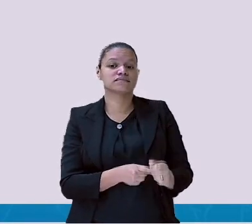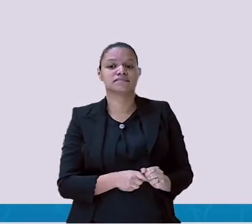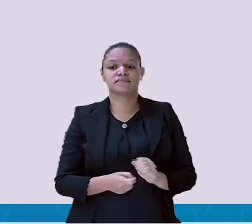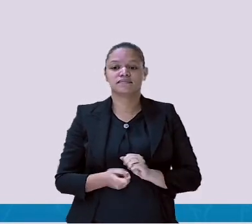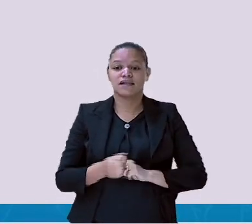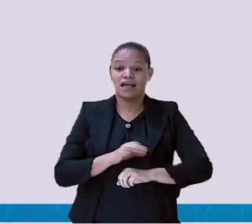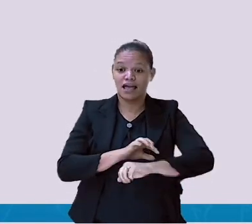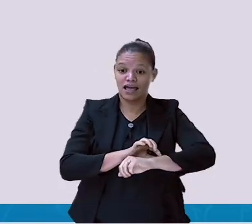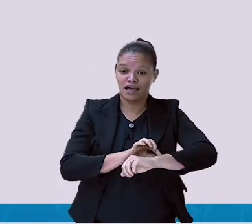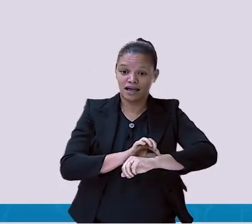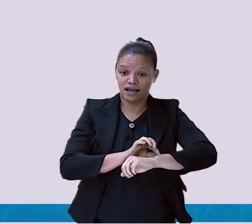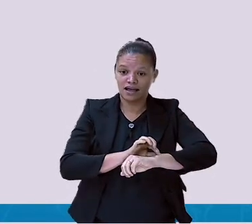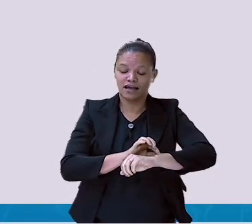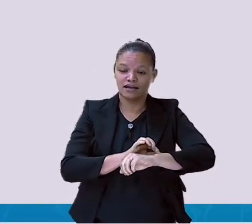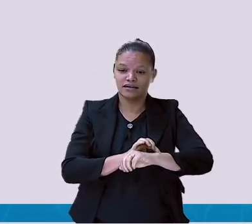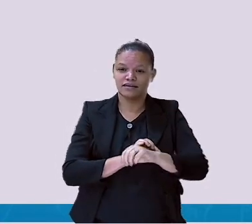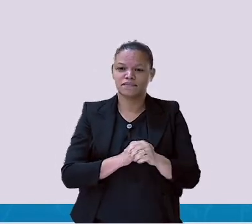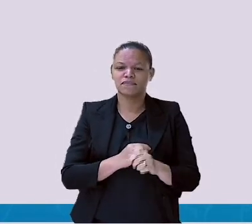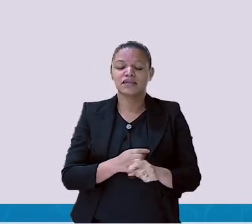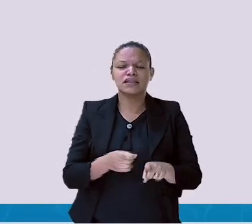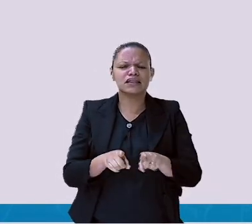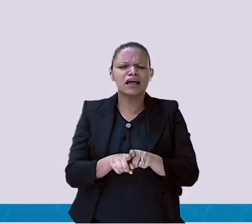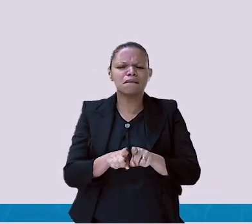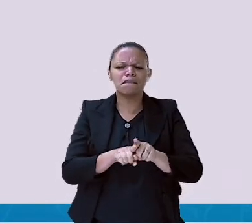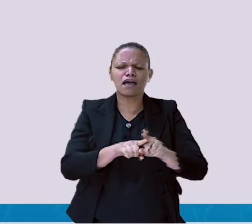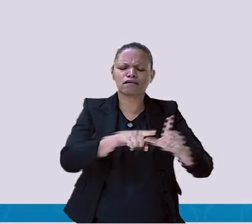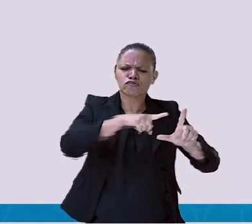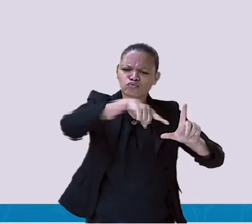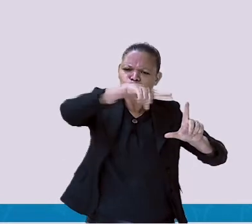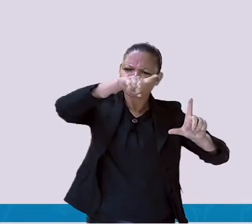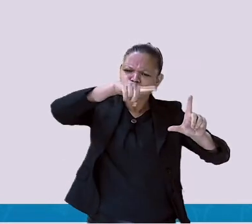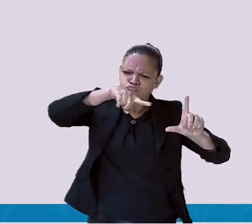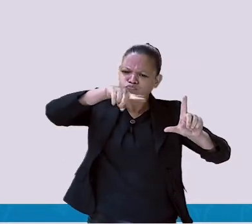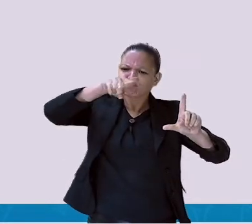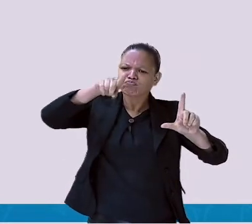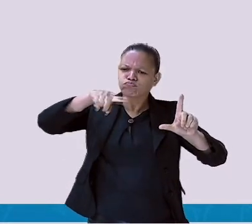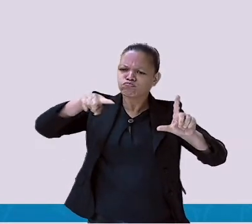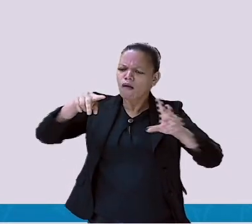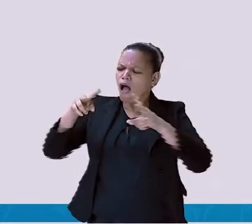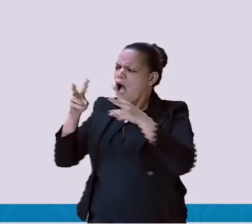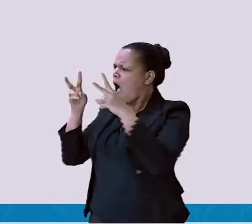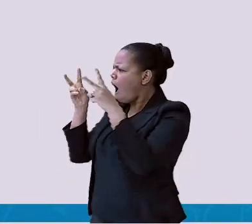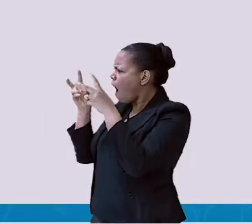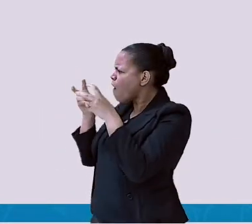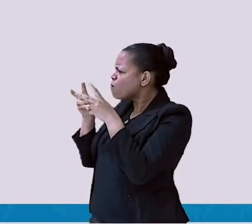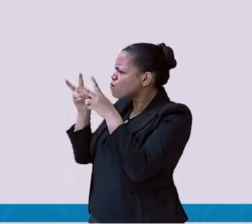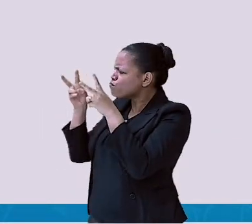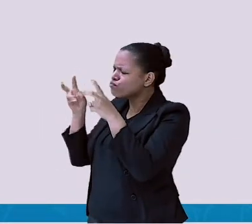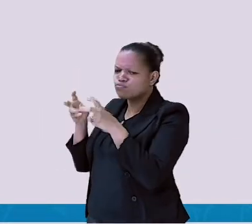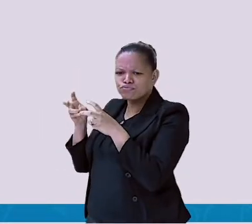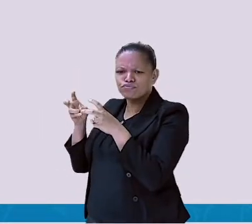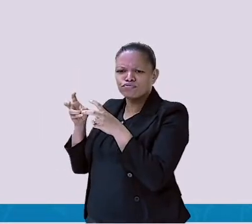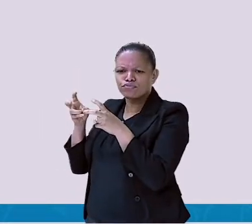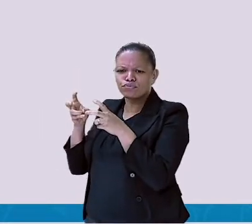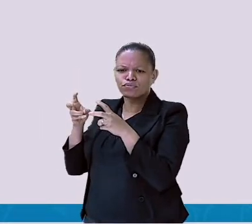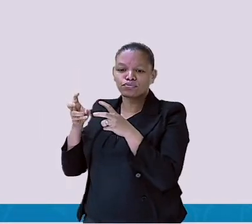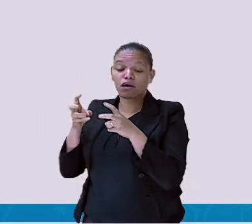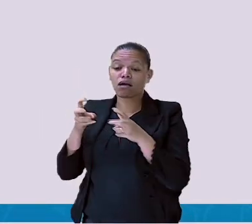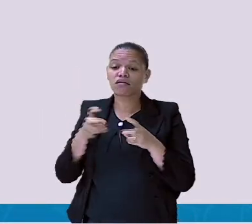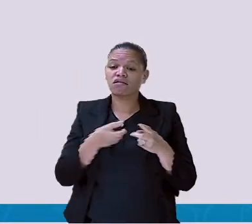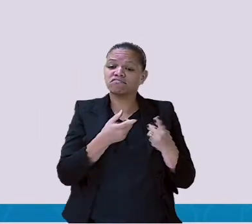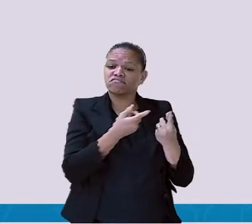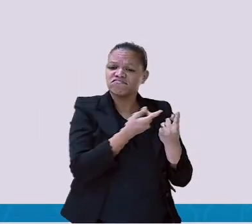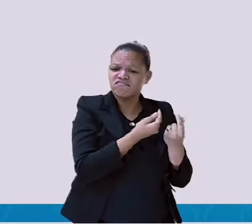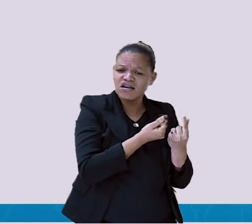você consegue perceber o que está menor, o que está maior, no caso aqui, o que está mais barato e